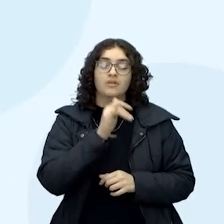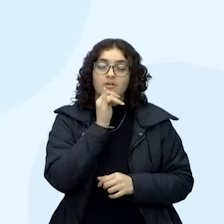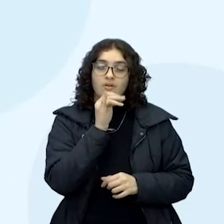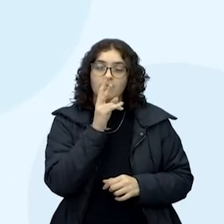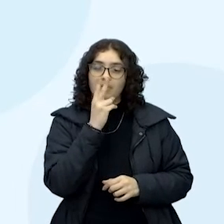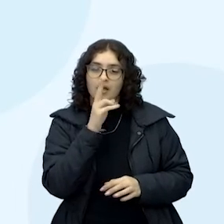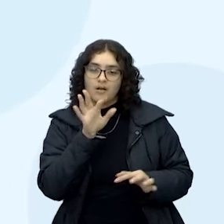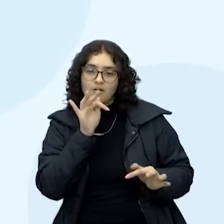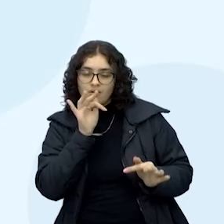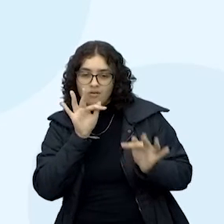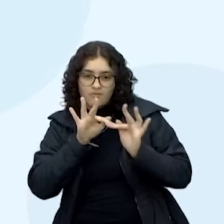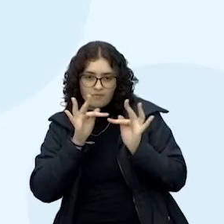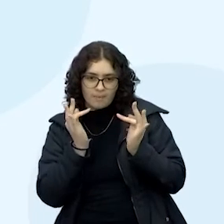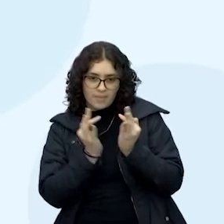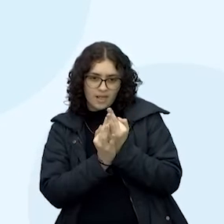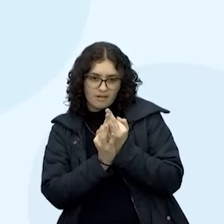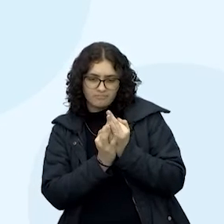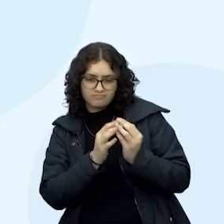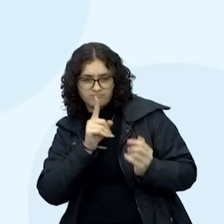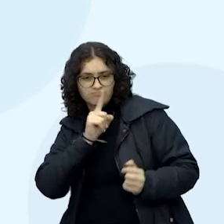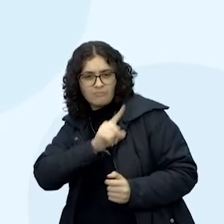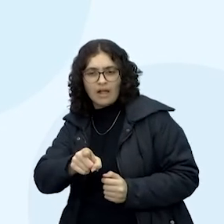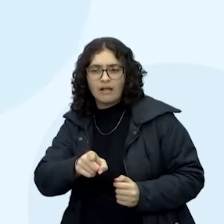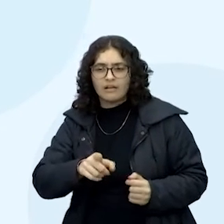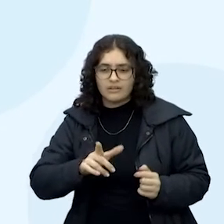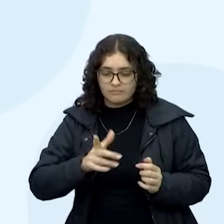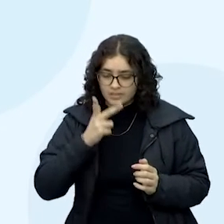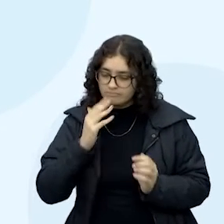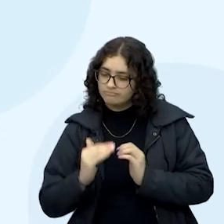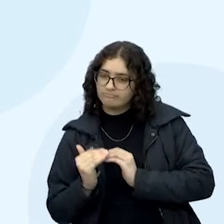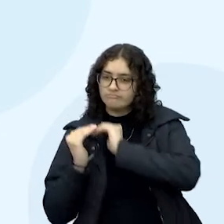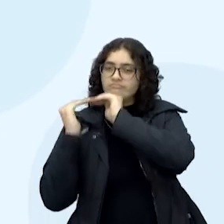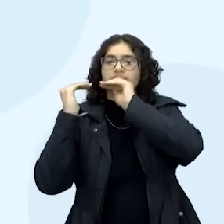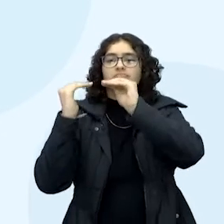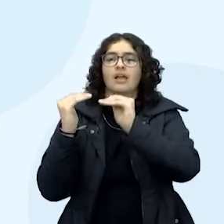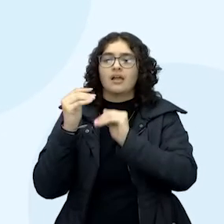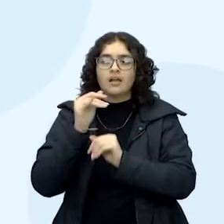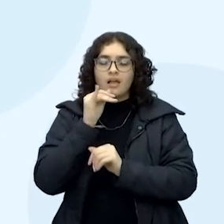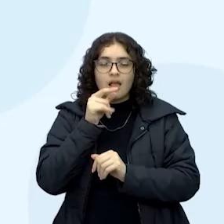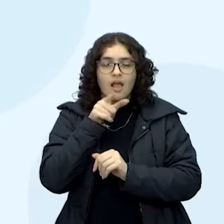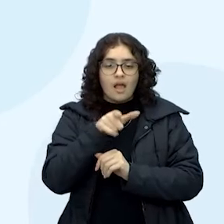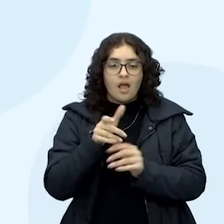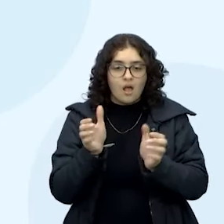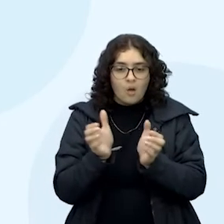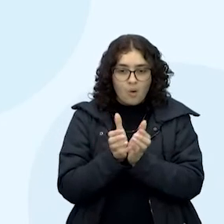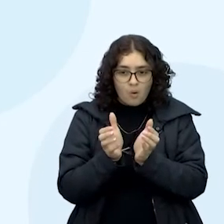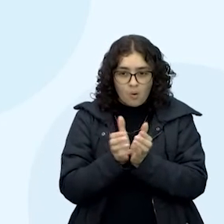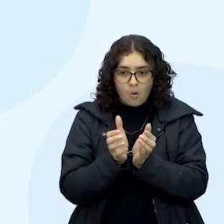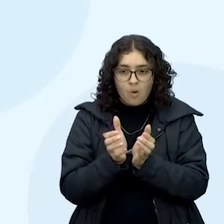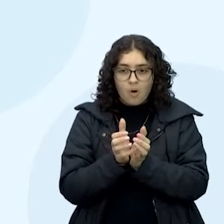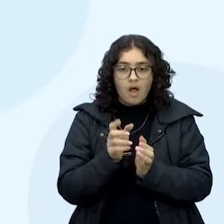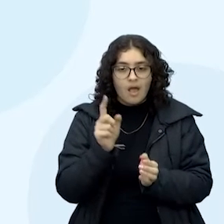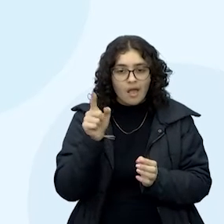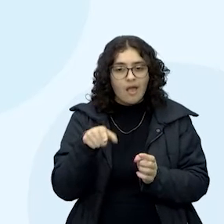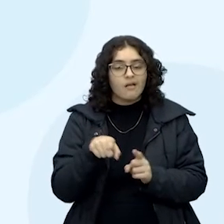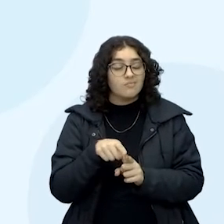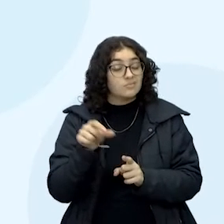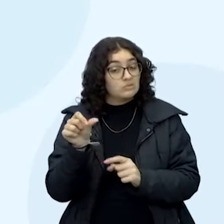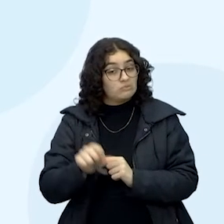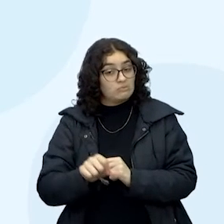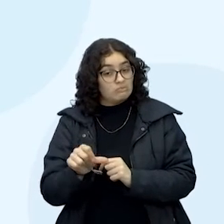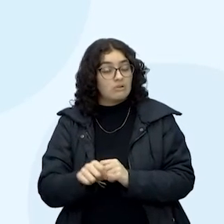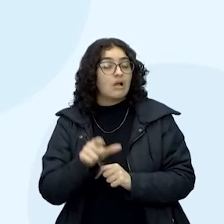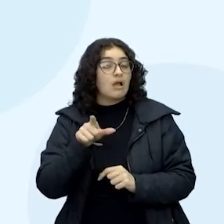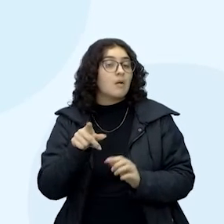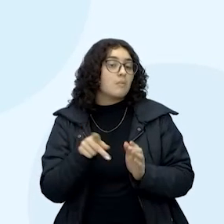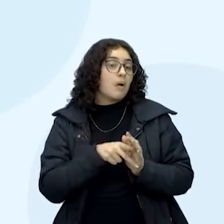a famílias no poder, tá? Então, esses grupos, eles também são ilegítimos de